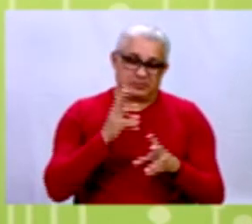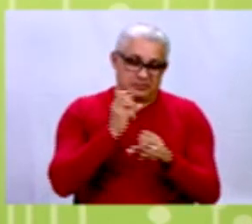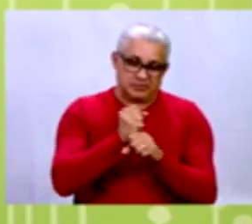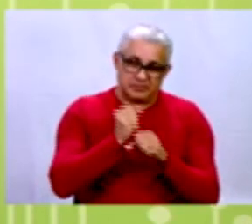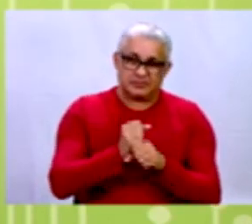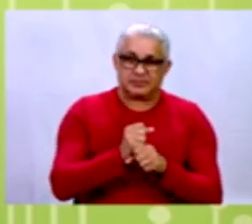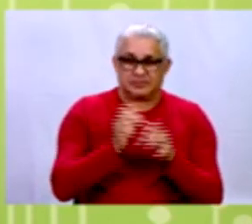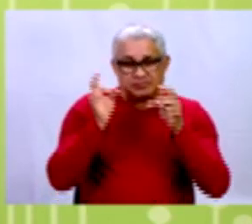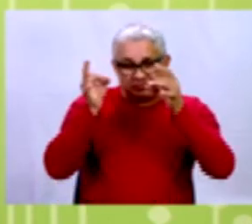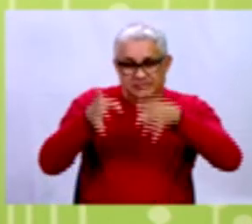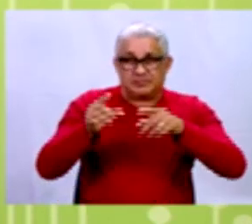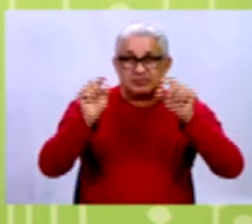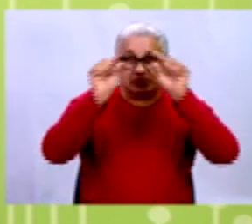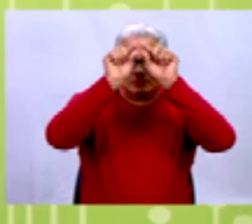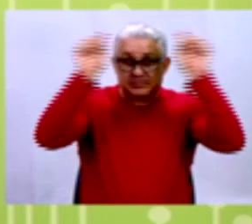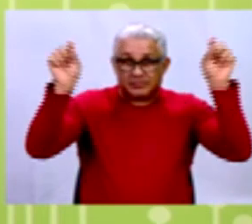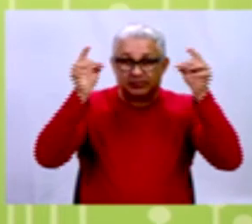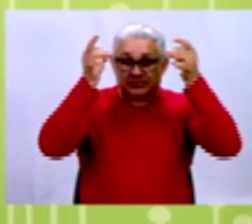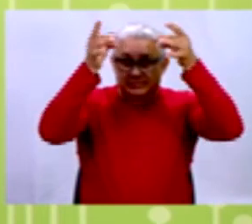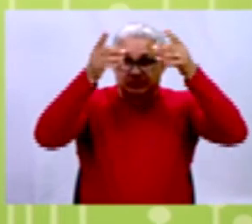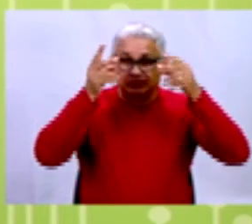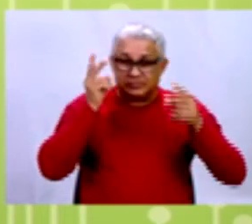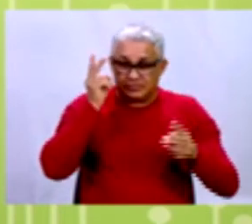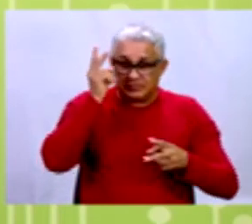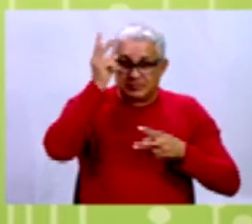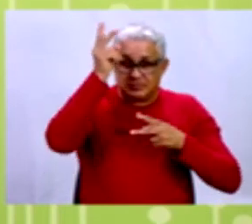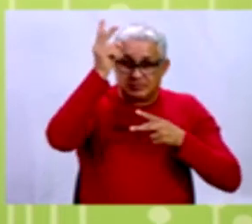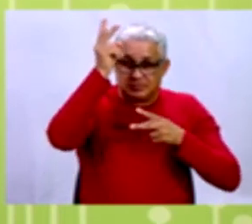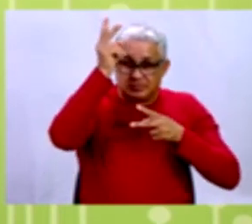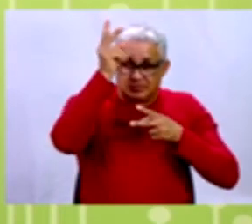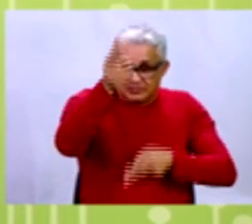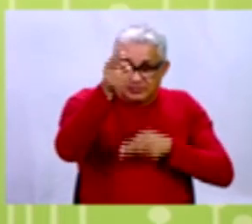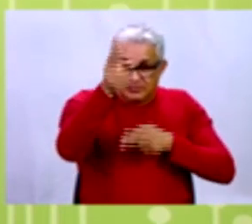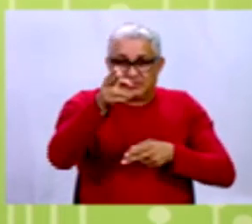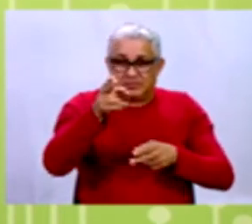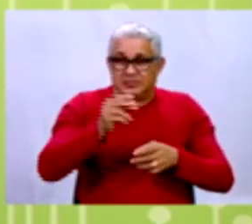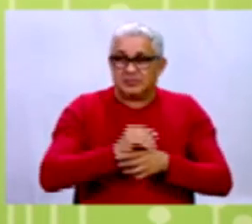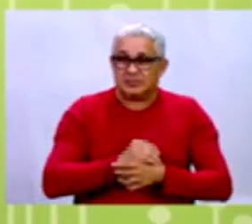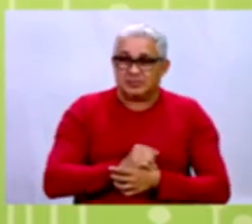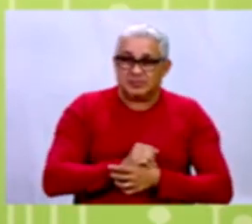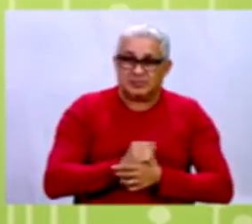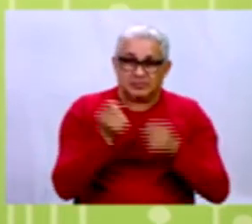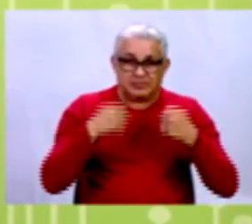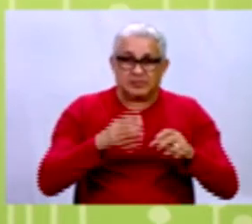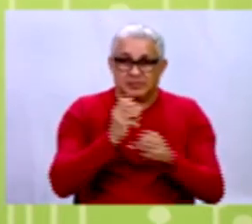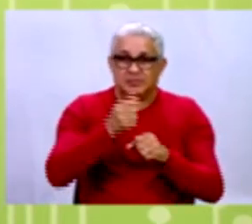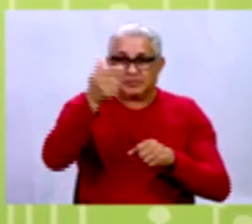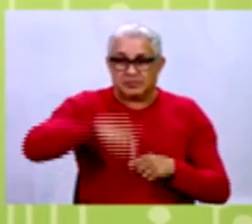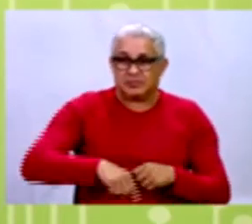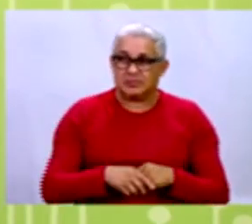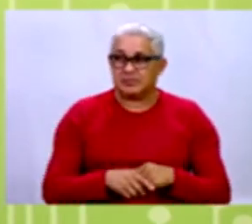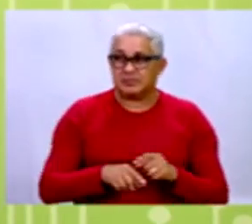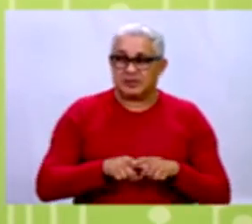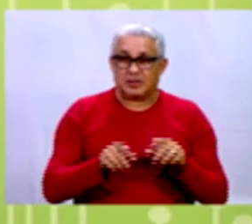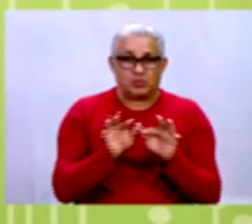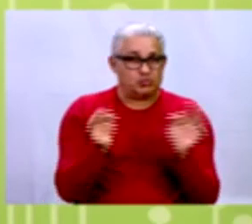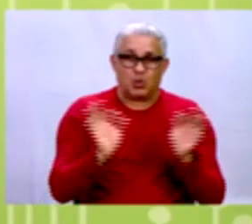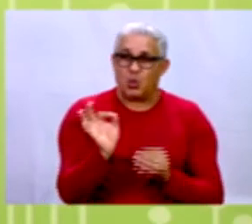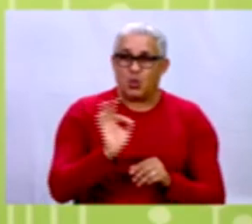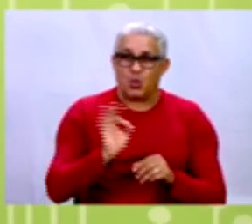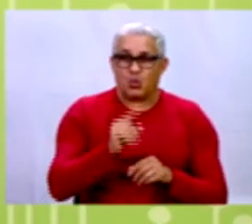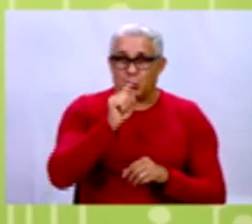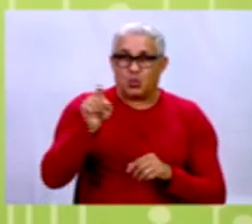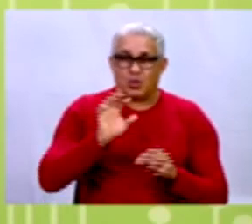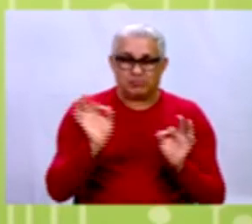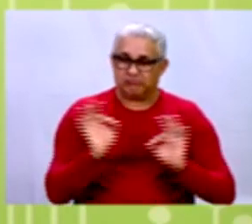o resultado de cima, a conta de cima era a mesma que a de baixo, a gente só poderia repetir. Eu não precisa calcular novamente. Mas nada de simplificar. A gente não